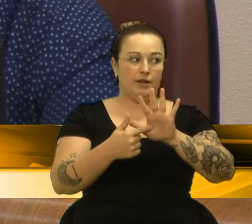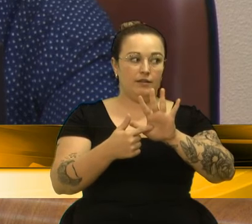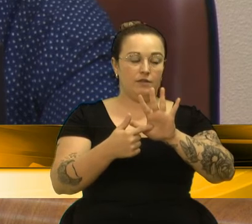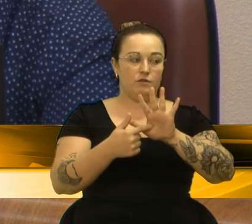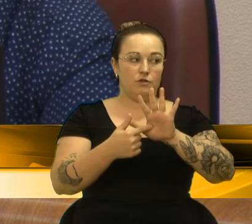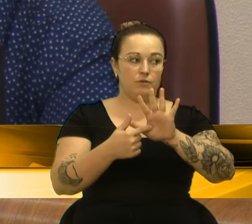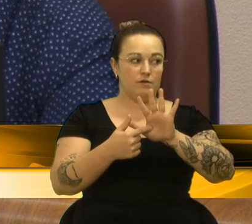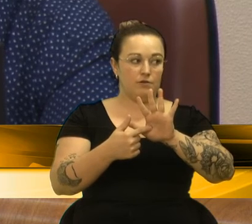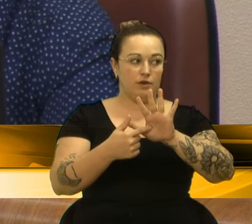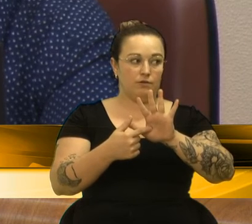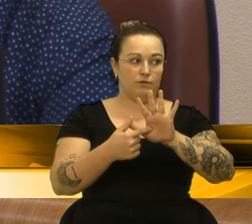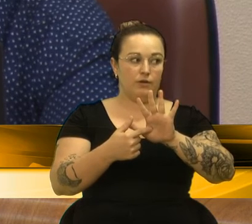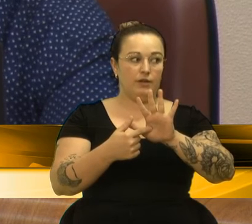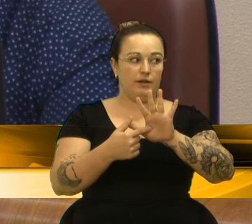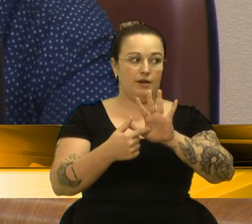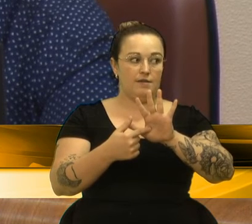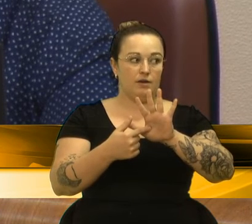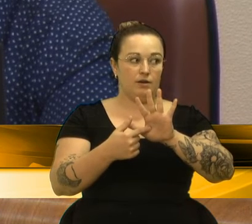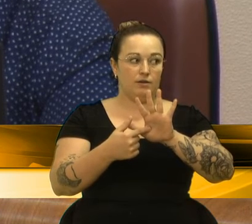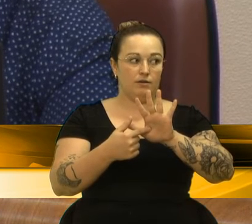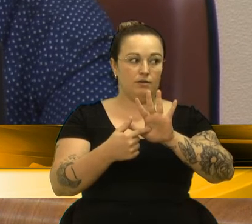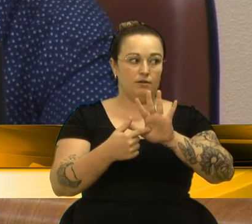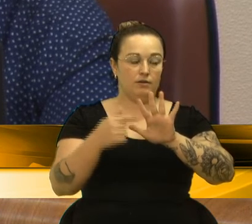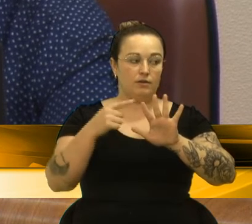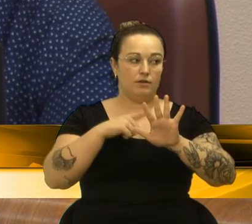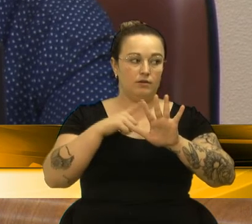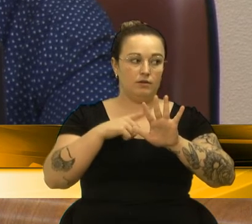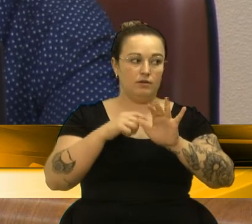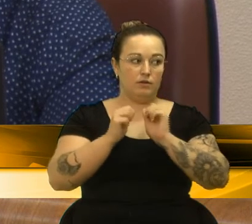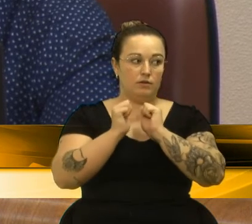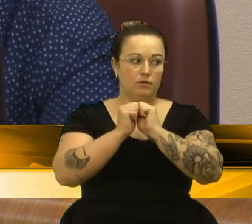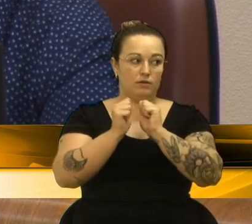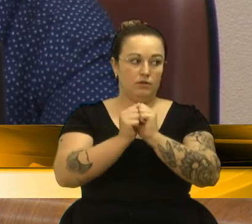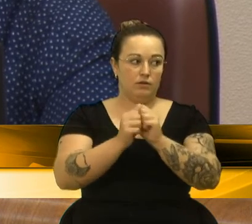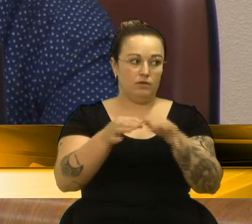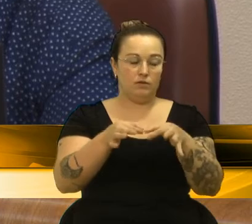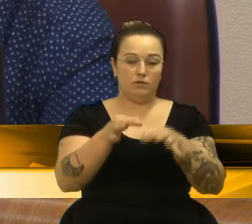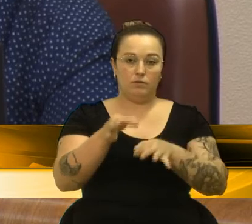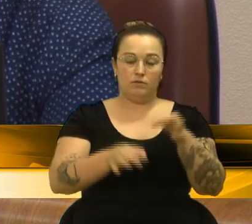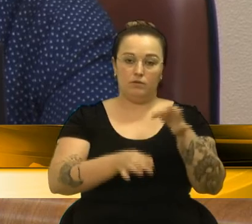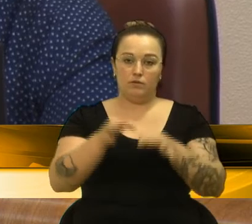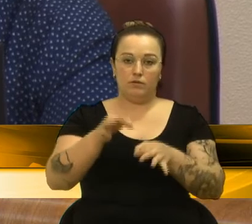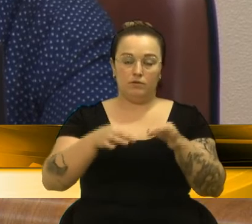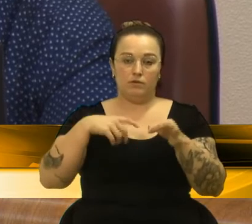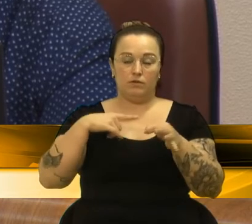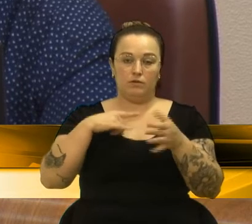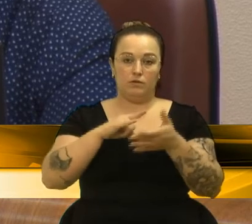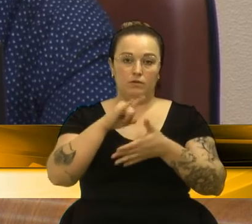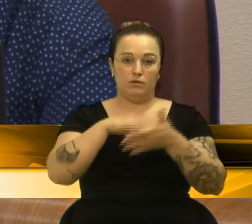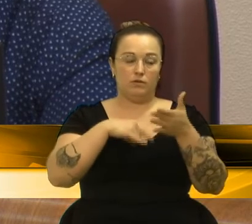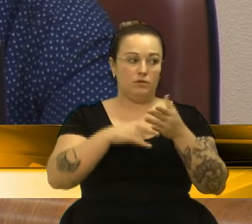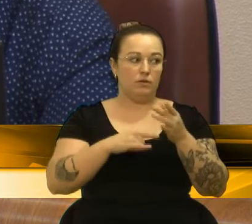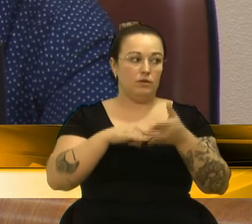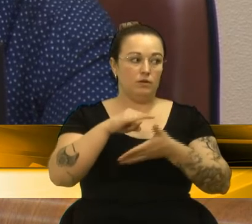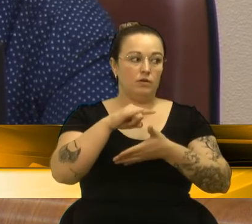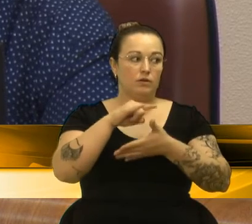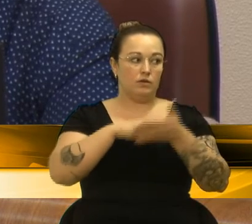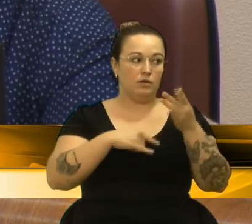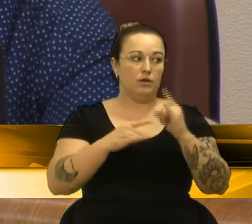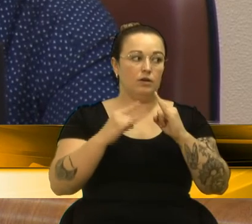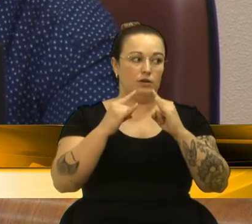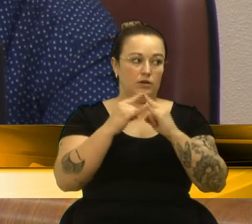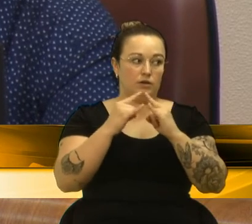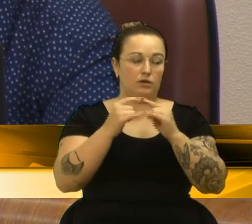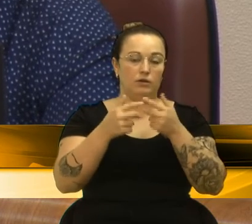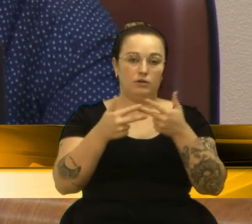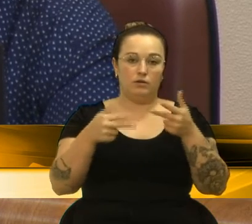comando normativo pode implicar a ação subjetiva do órgão deliberante, ocasionando a cassação